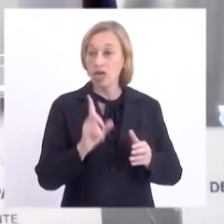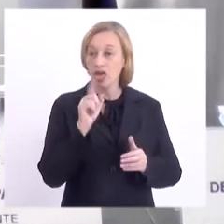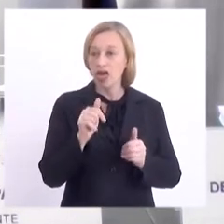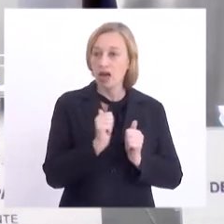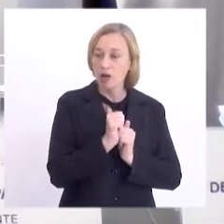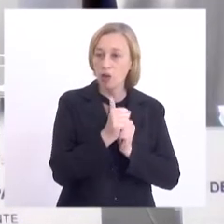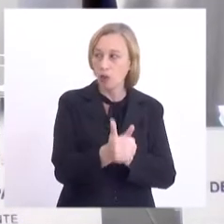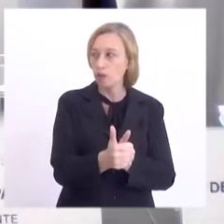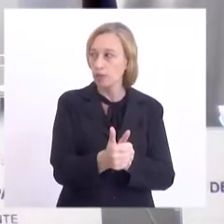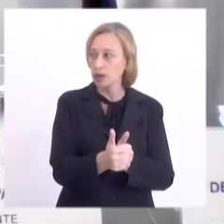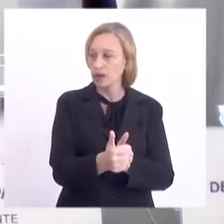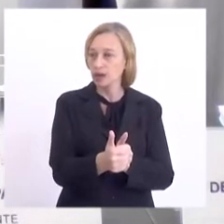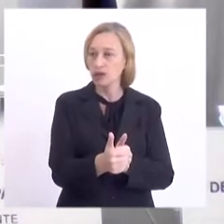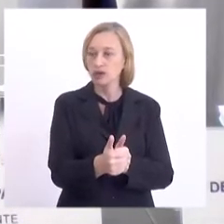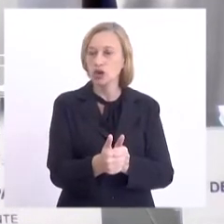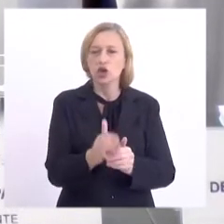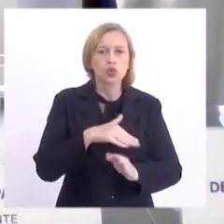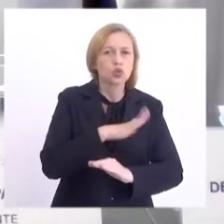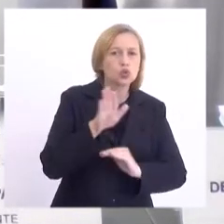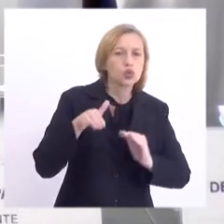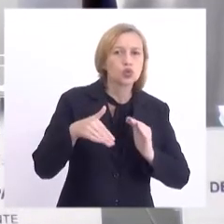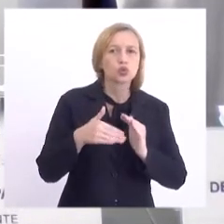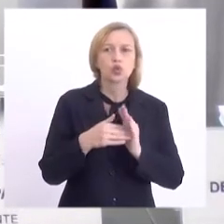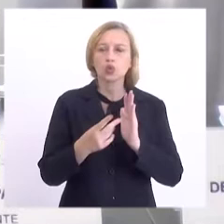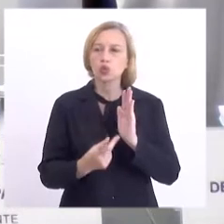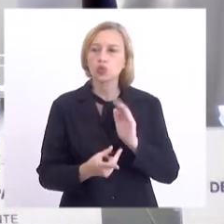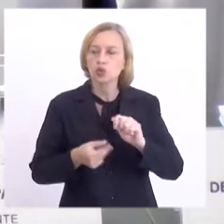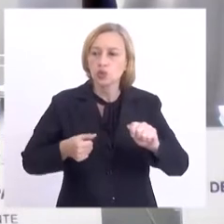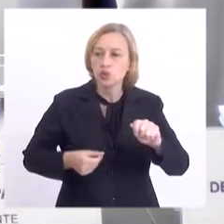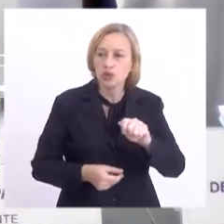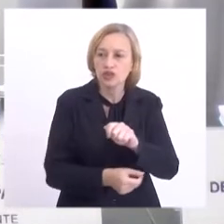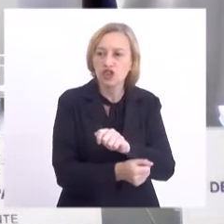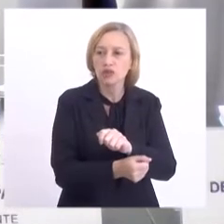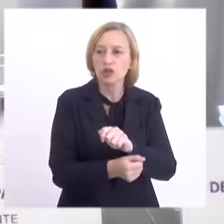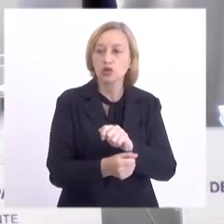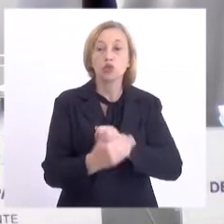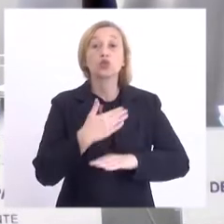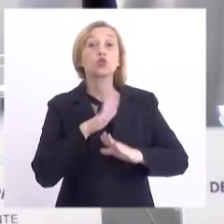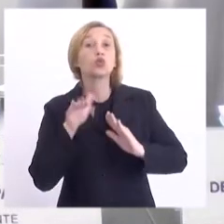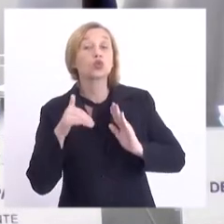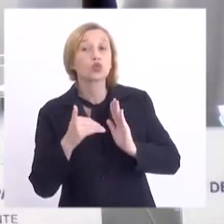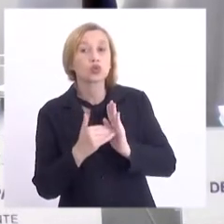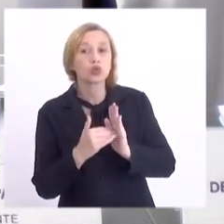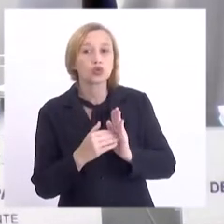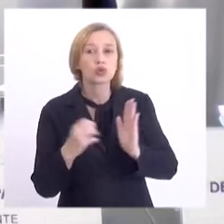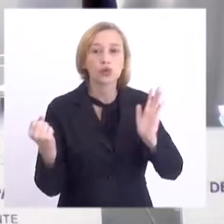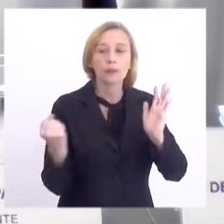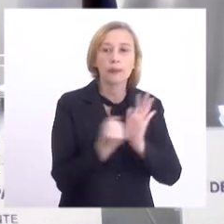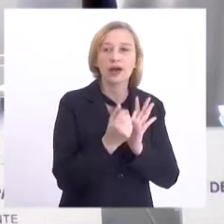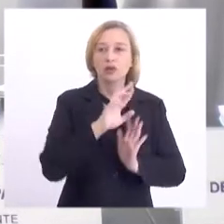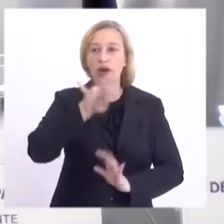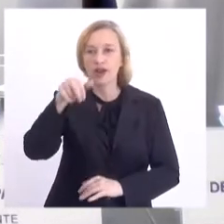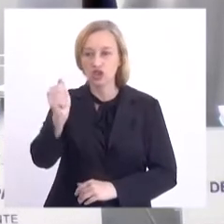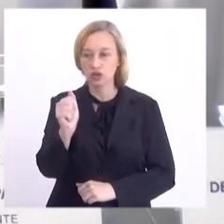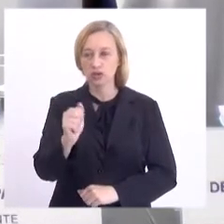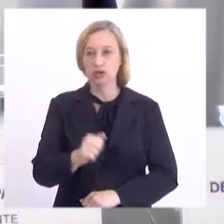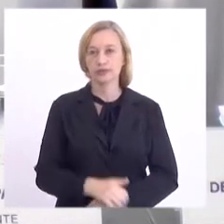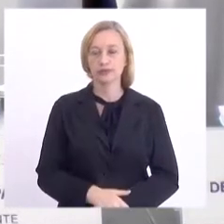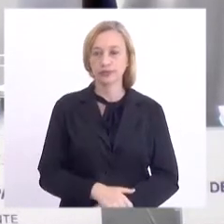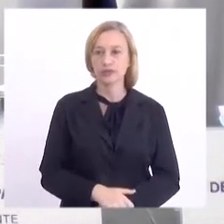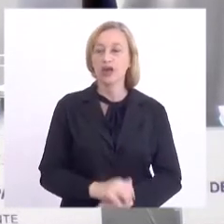acompanhar todos os investimentos todos do pacto RJ